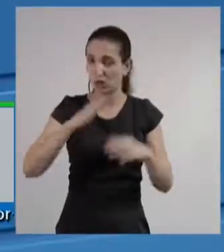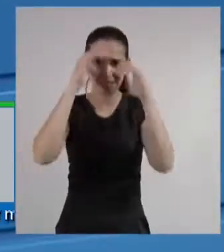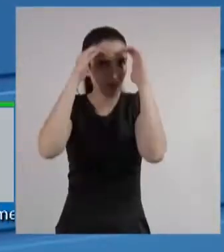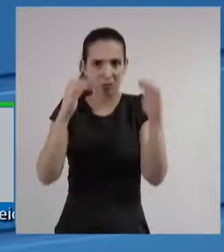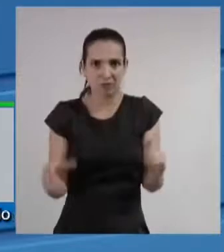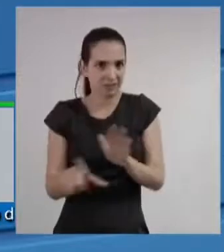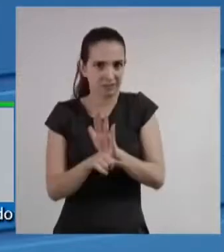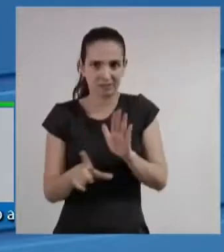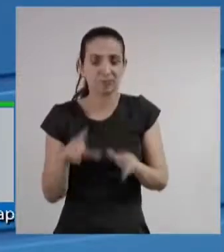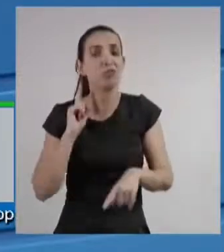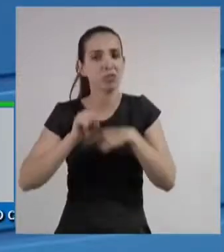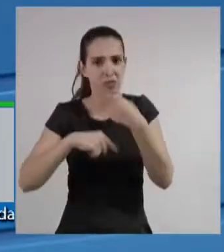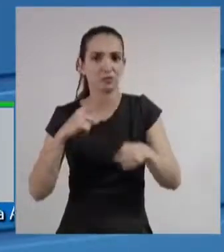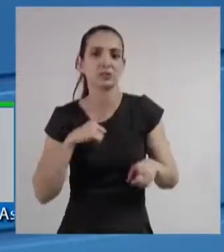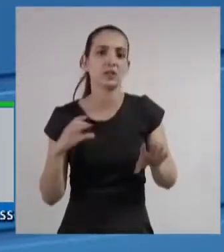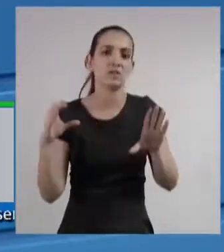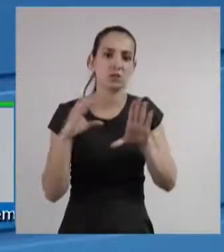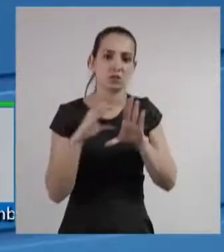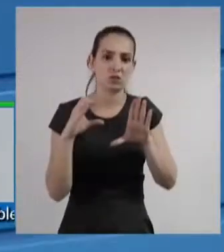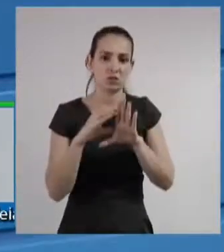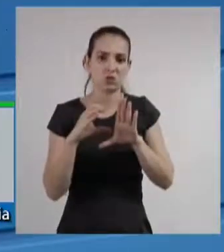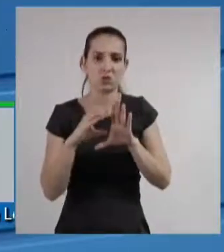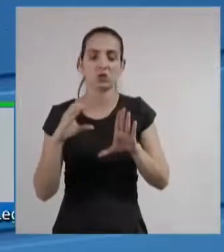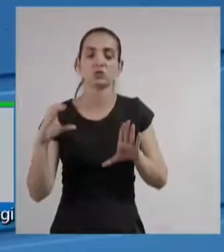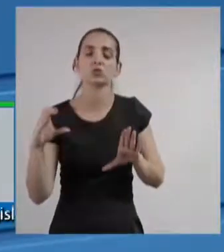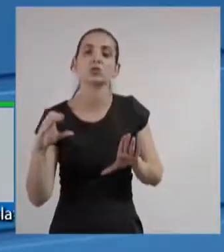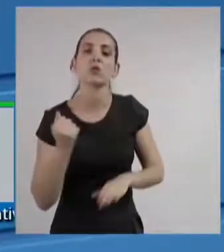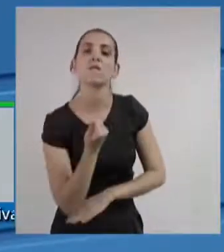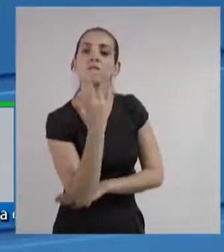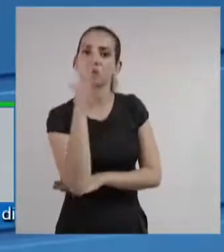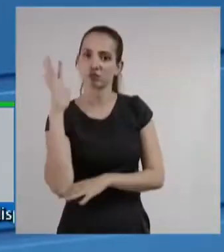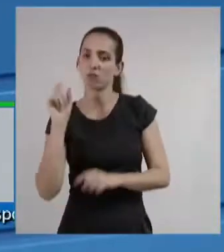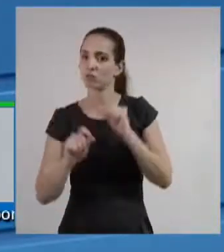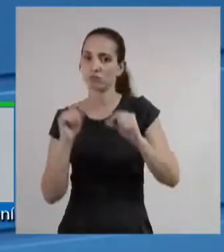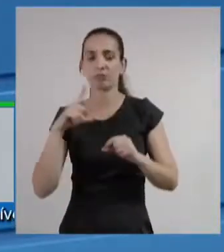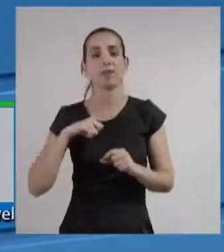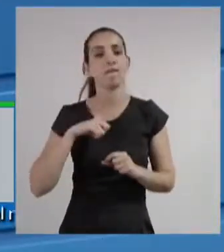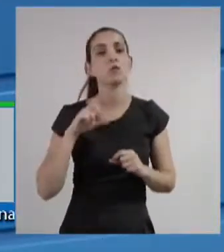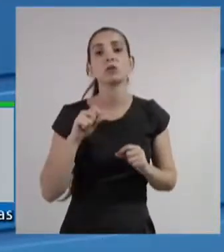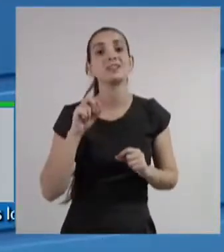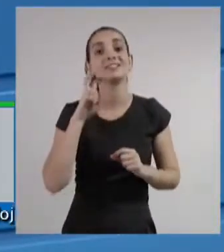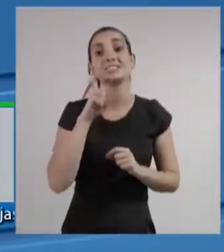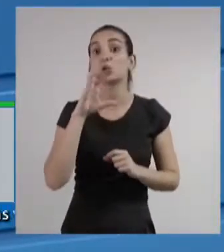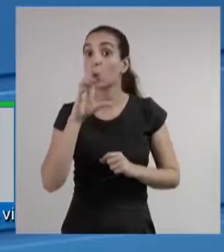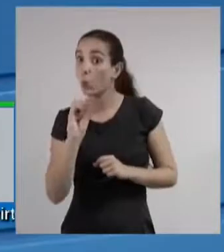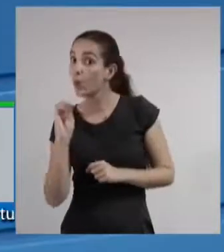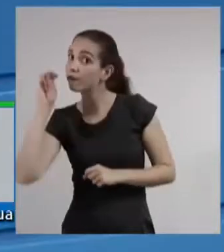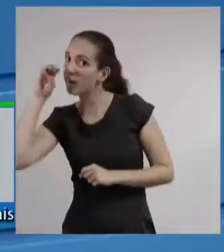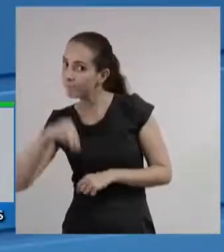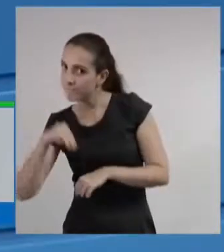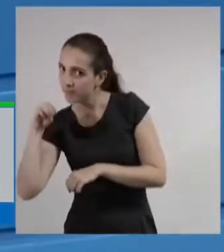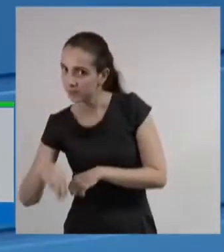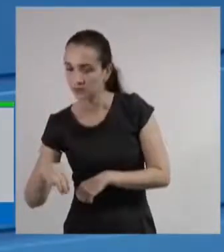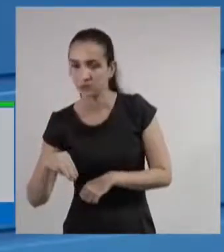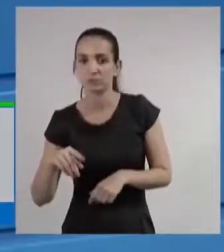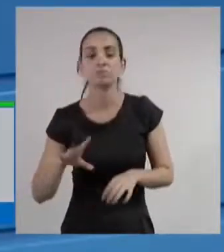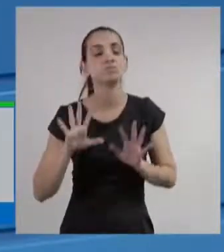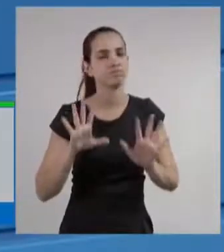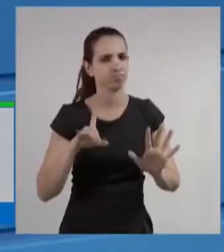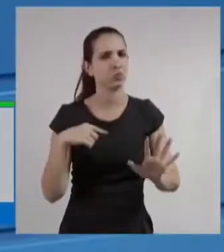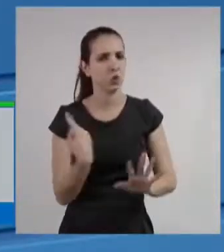Código Florestal, 50 metros. Ok. Nós vimos um grande projeto ser feito nesse